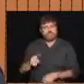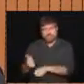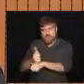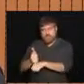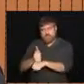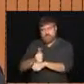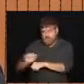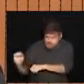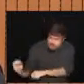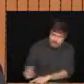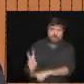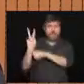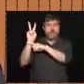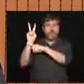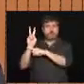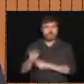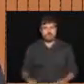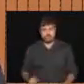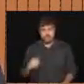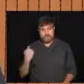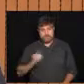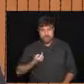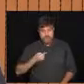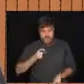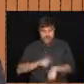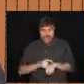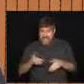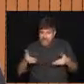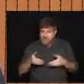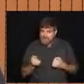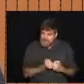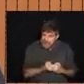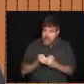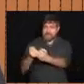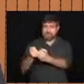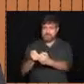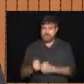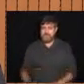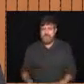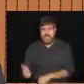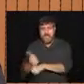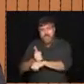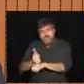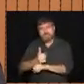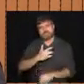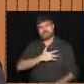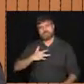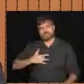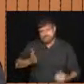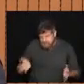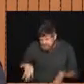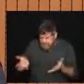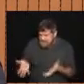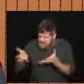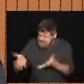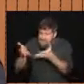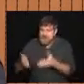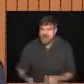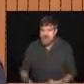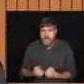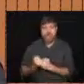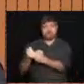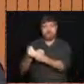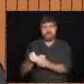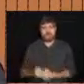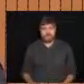tem. Então, que nós possamos, nesse momento, apoiar os nossos profissionais da área de saúde, porque são pessoas, não